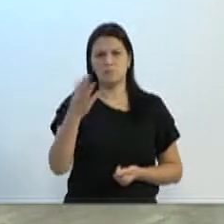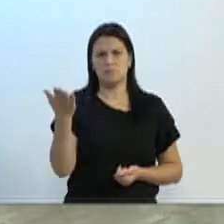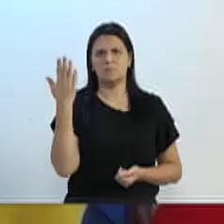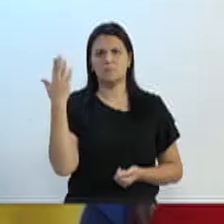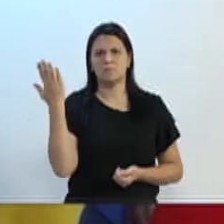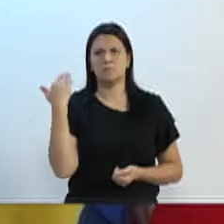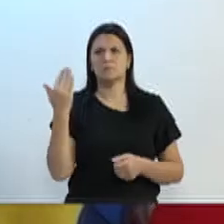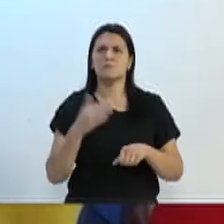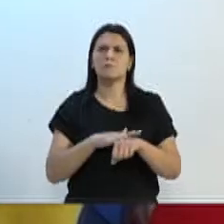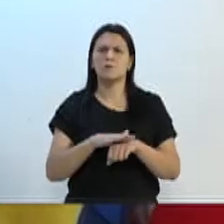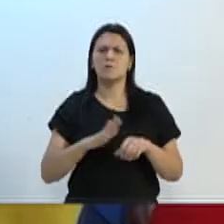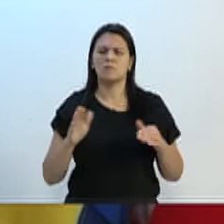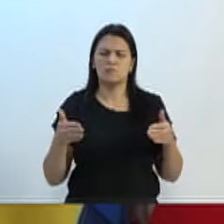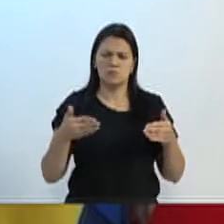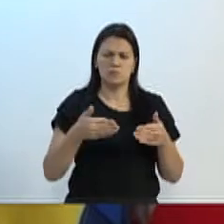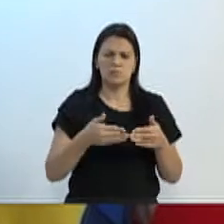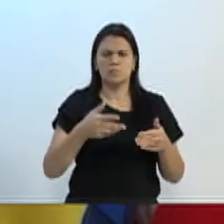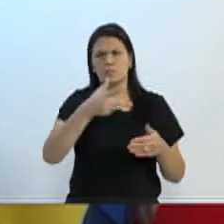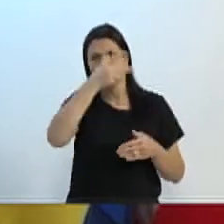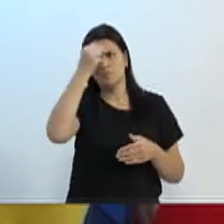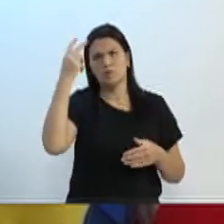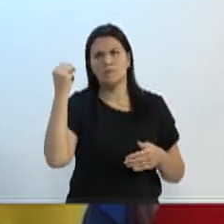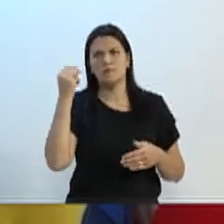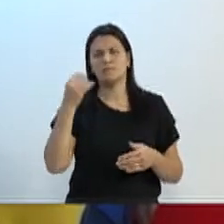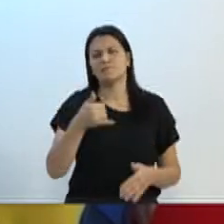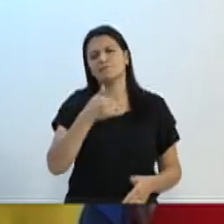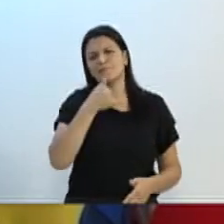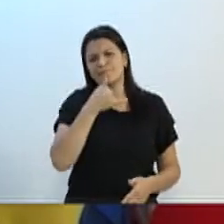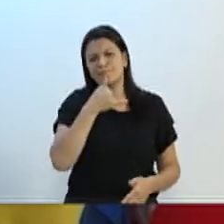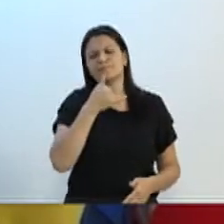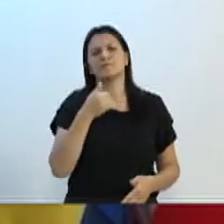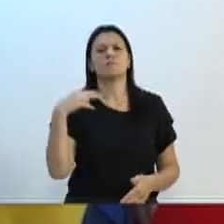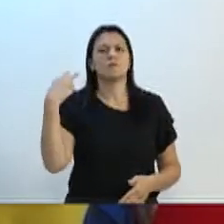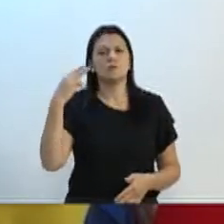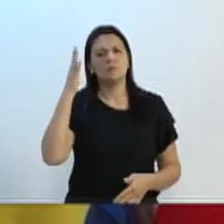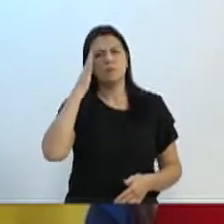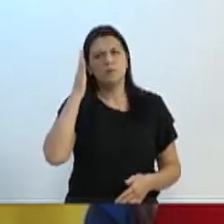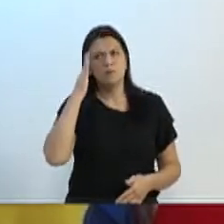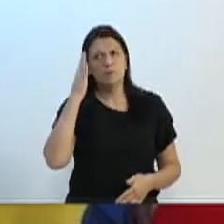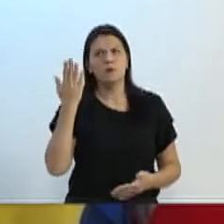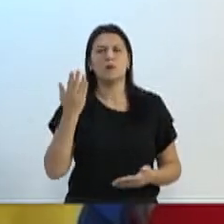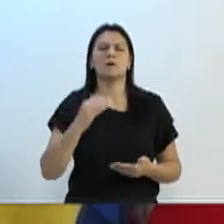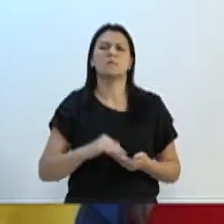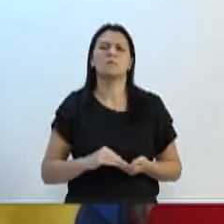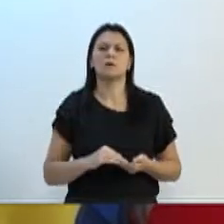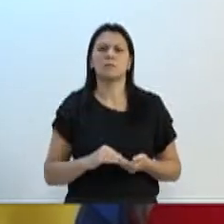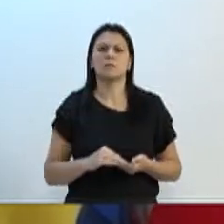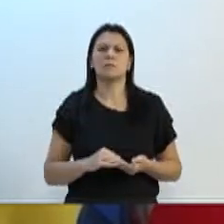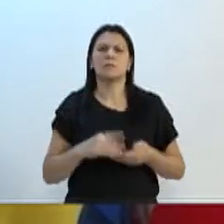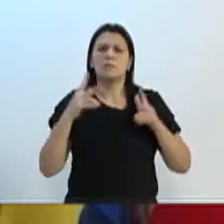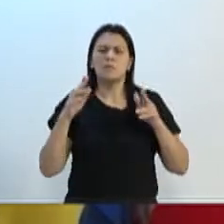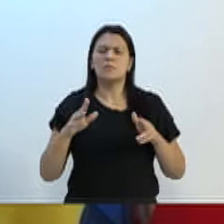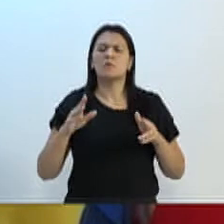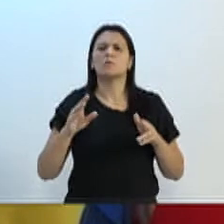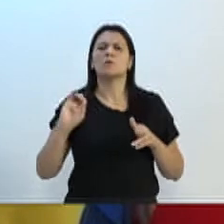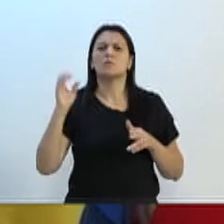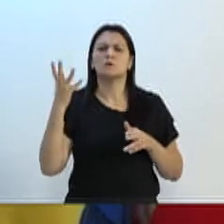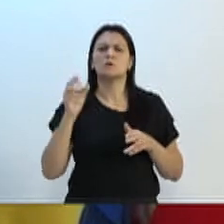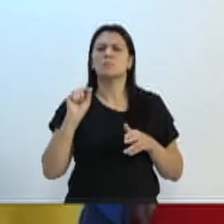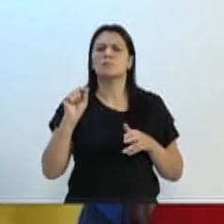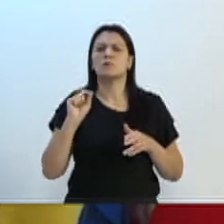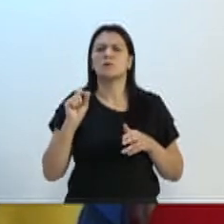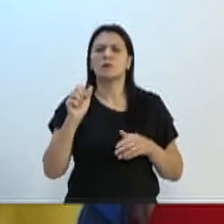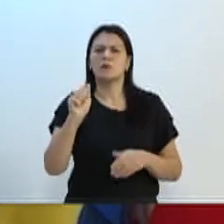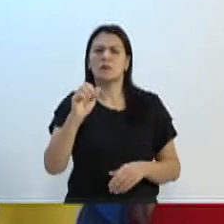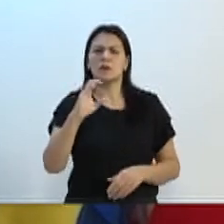conversa direcionada ao prefeito. Infelizmente, os vereadores aqui sabem que, da mesma forma que aconteceu em relação à questão dos